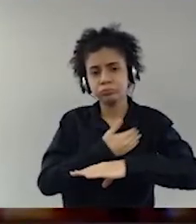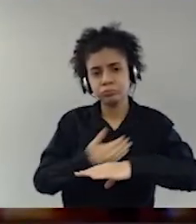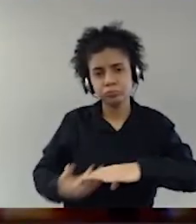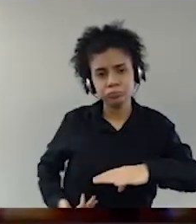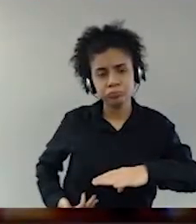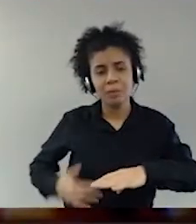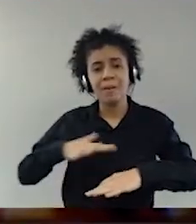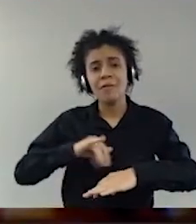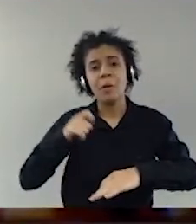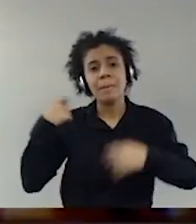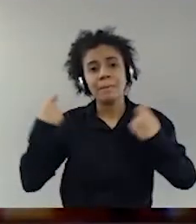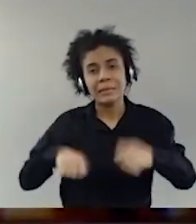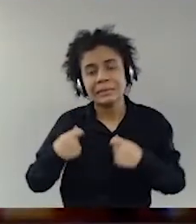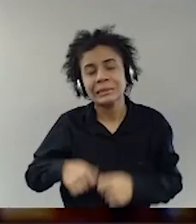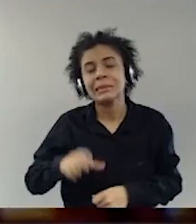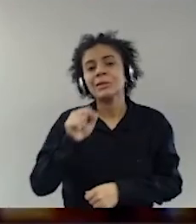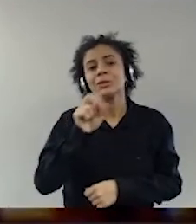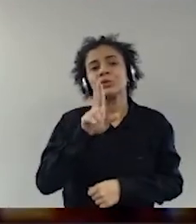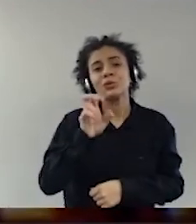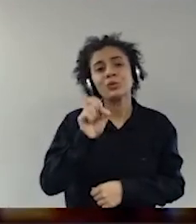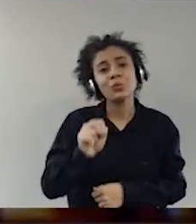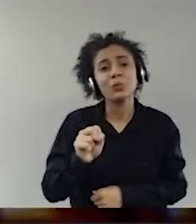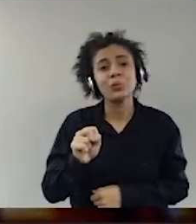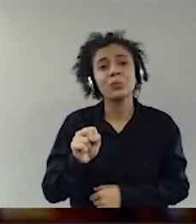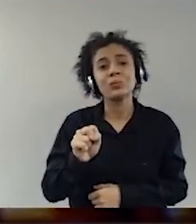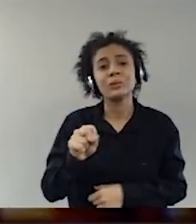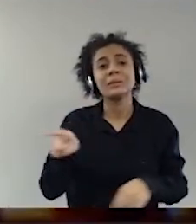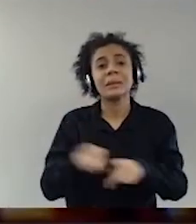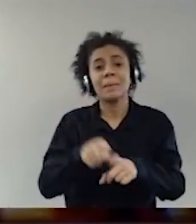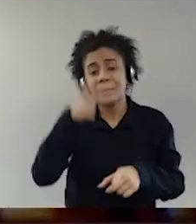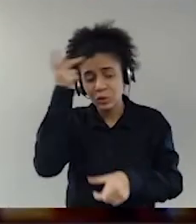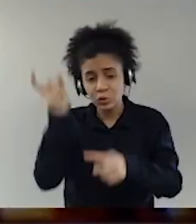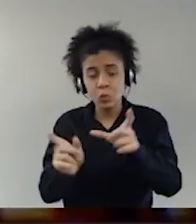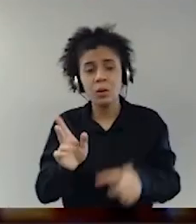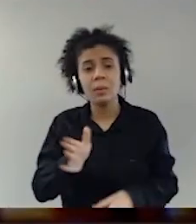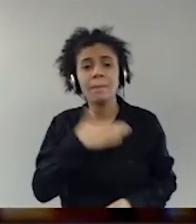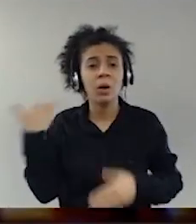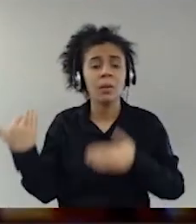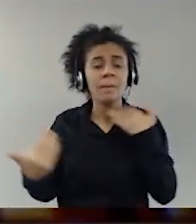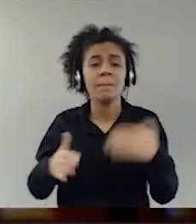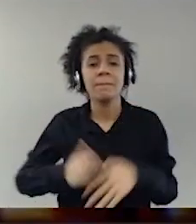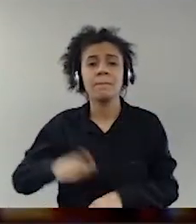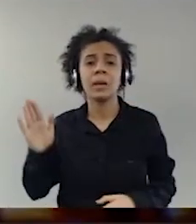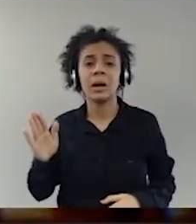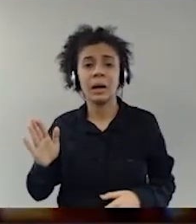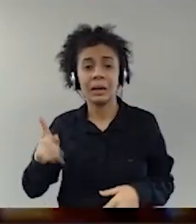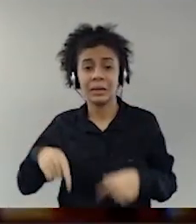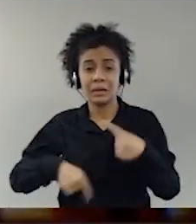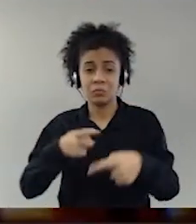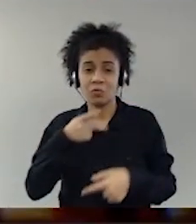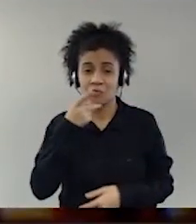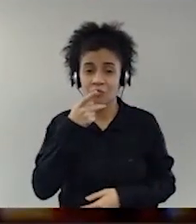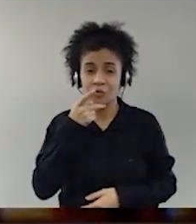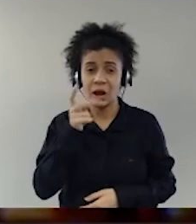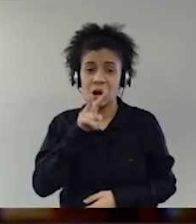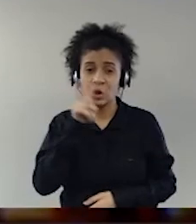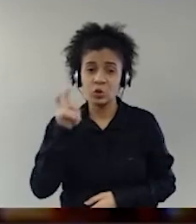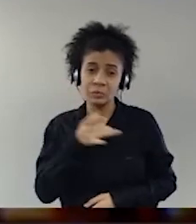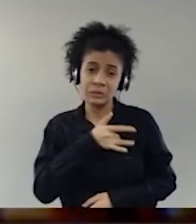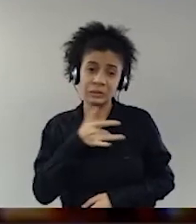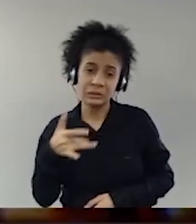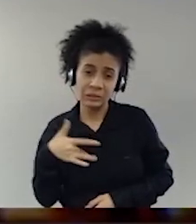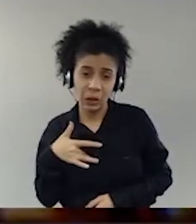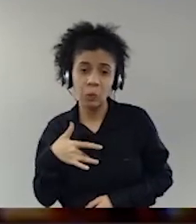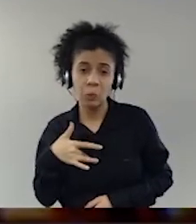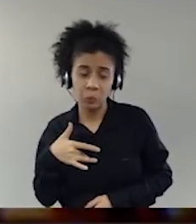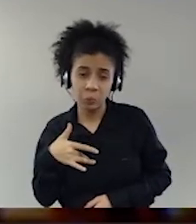vai depender do SUS, e é essa gente que está morrendo. Quando a gente fala em saúde, a gente também tem de falar, e